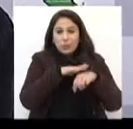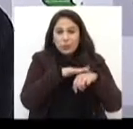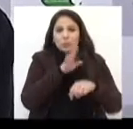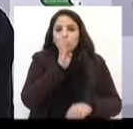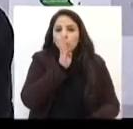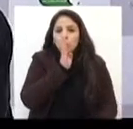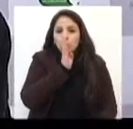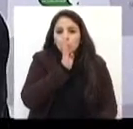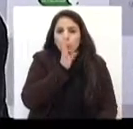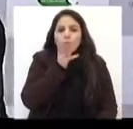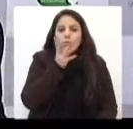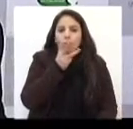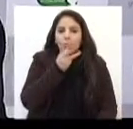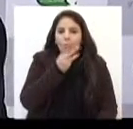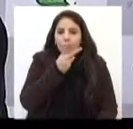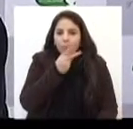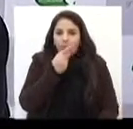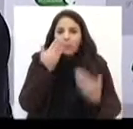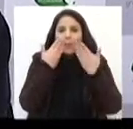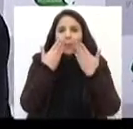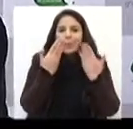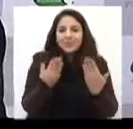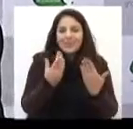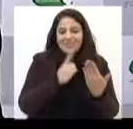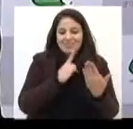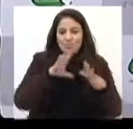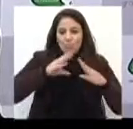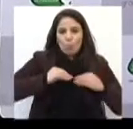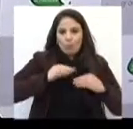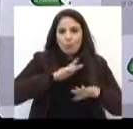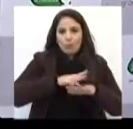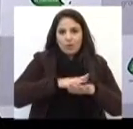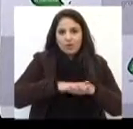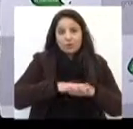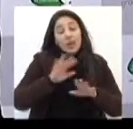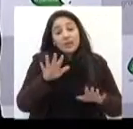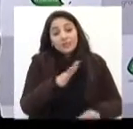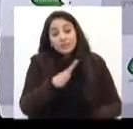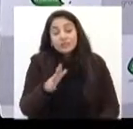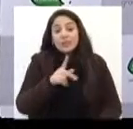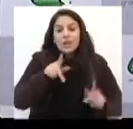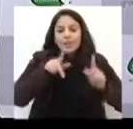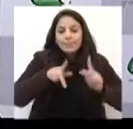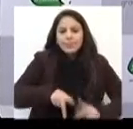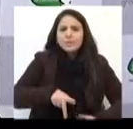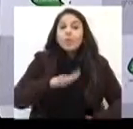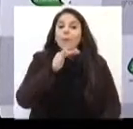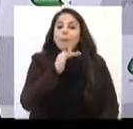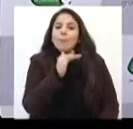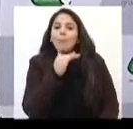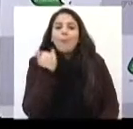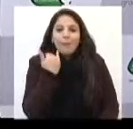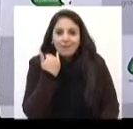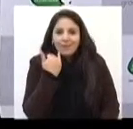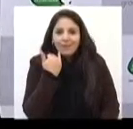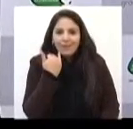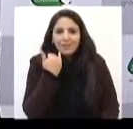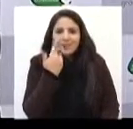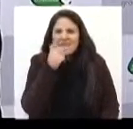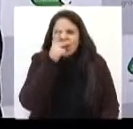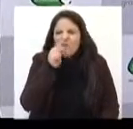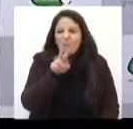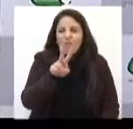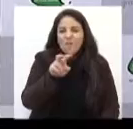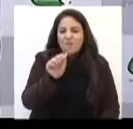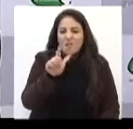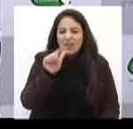doença que demora para aparecer, ela é uma doença que muitas vezes as pessoas acabam morrendo, como seria